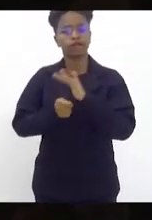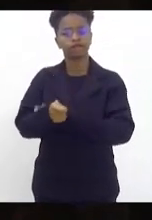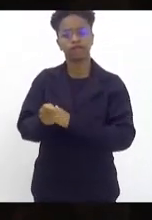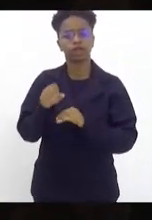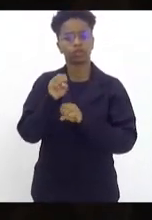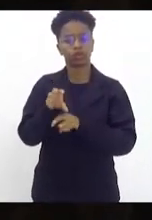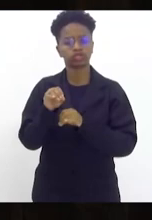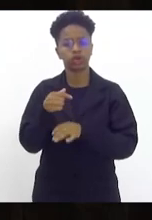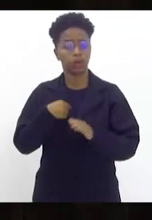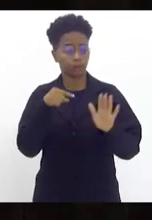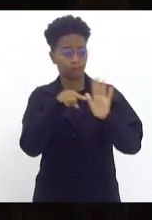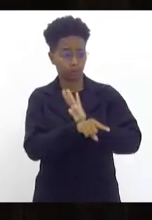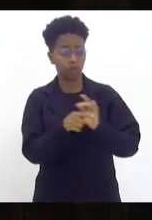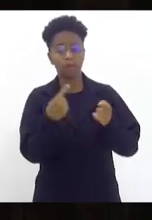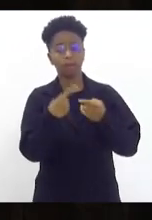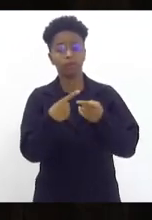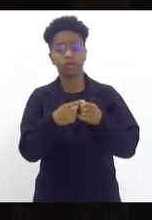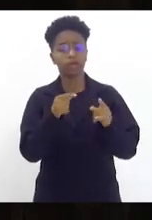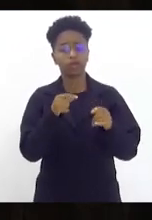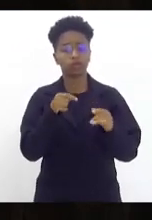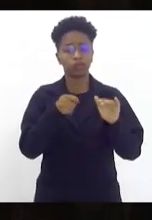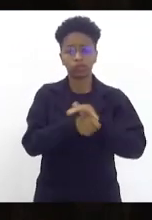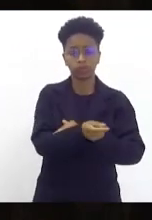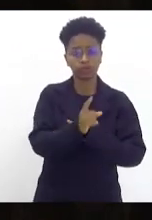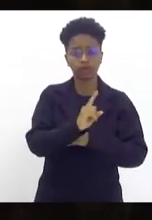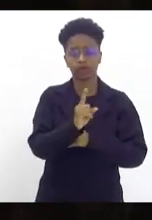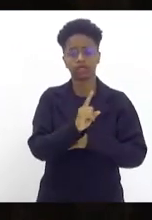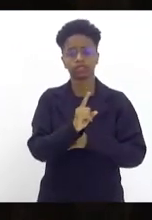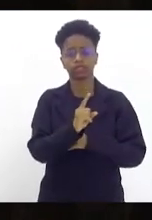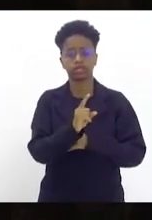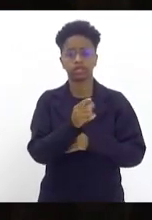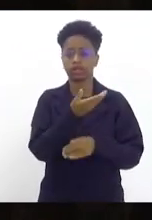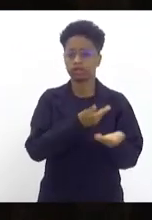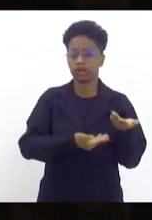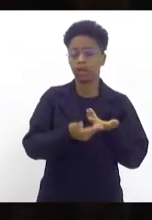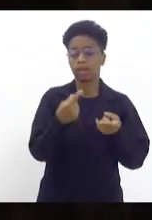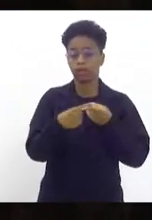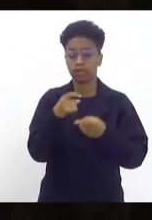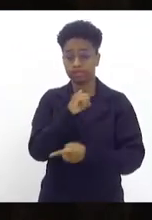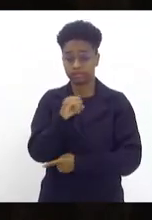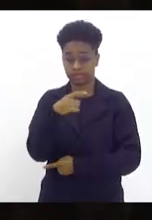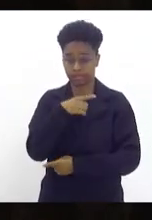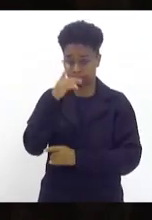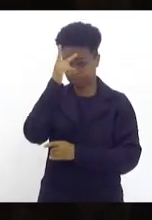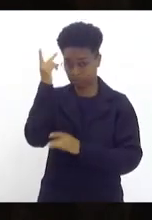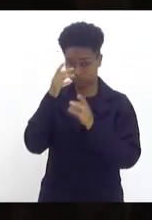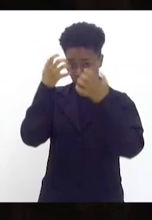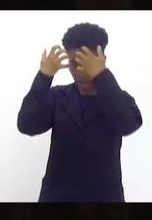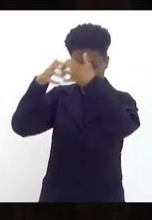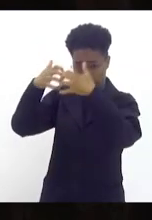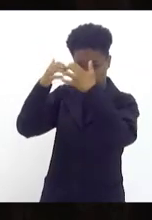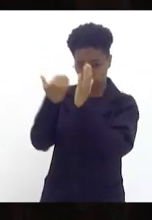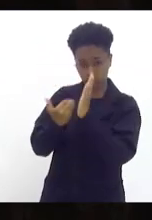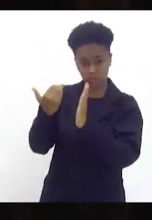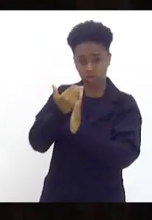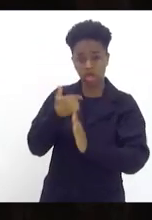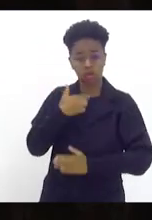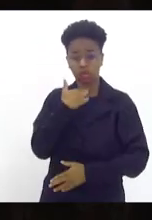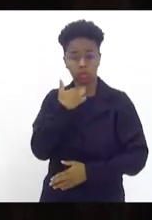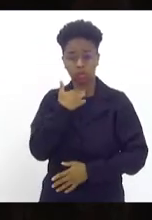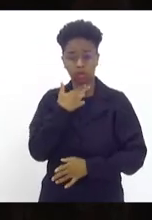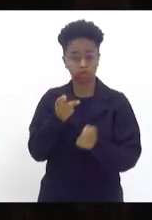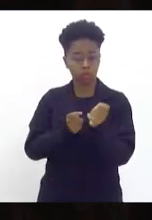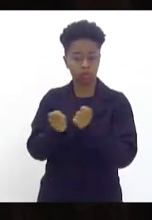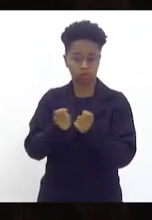por que não investe e hipersexualiza e dá TikTok? Por quê? Porque se eu tiver um cidadão muito racional, eu não vou poder